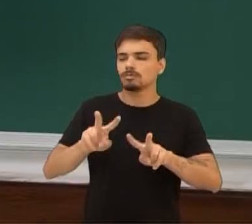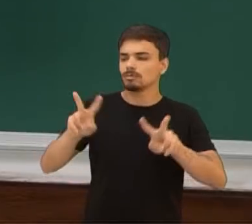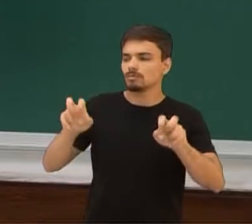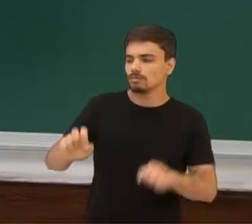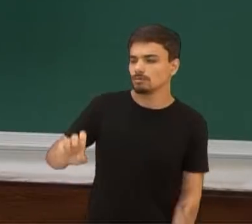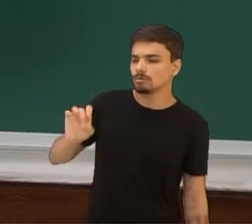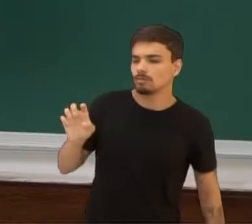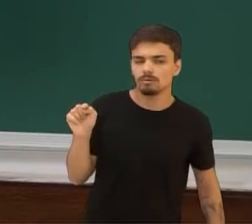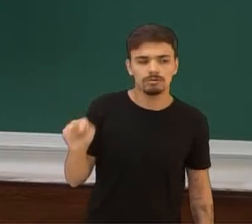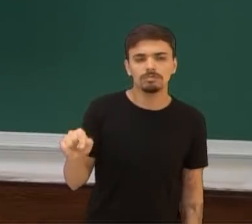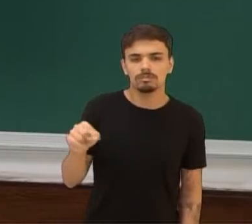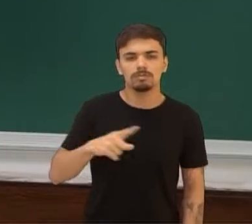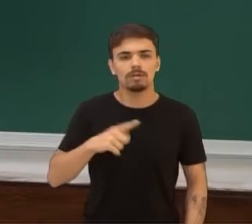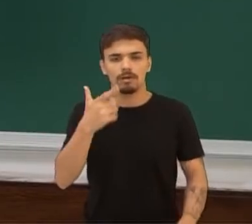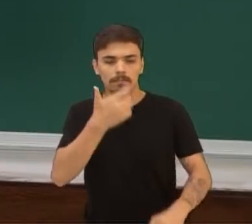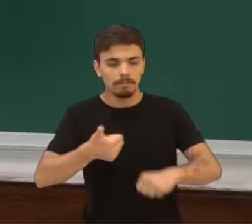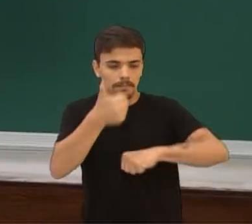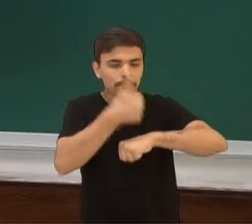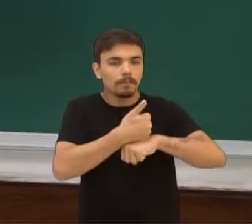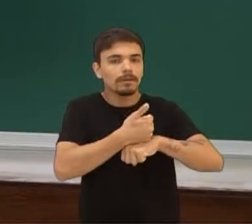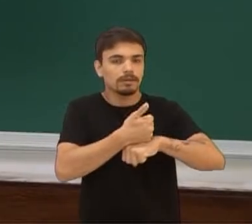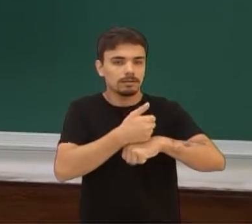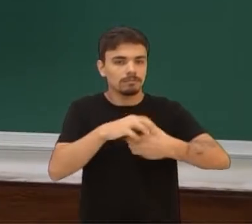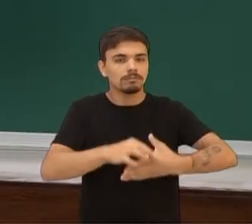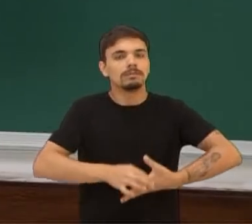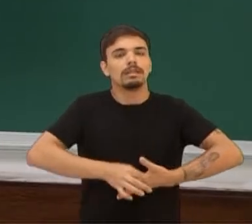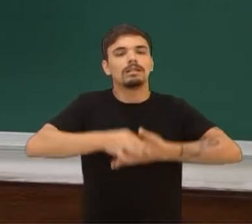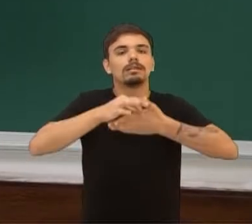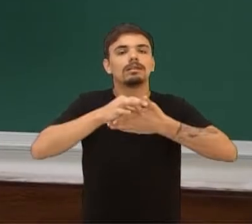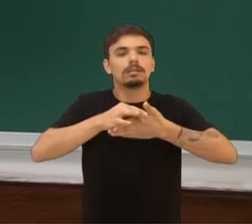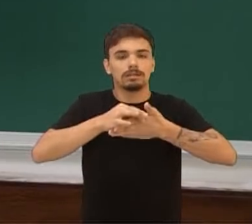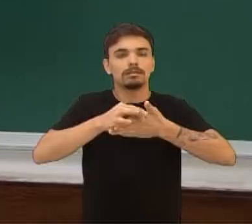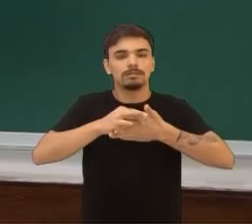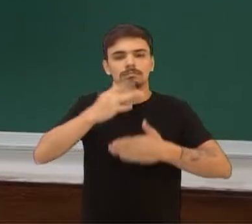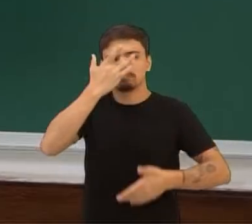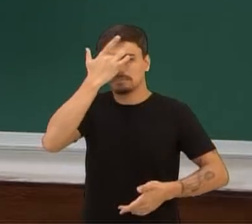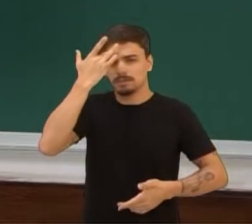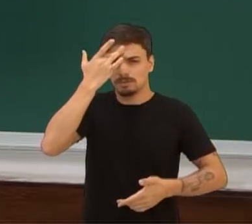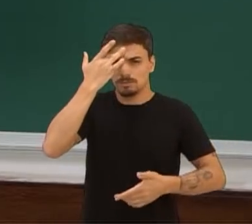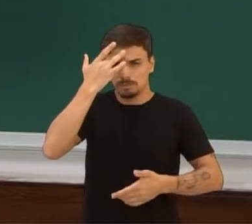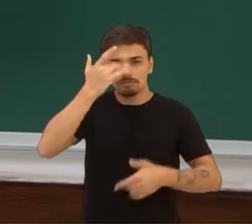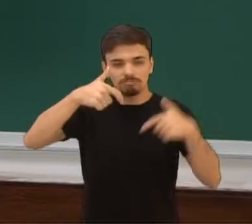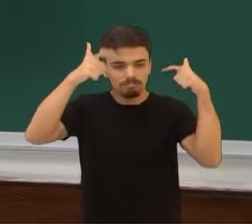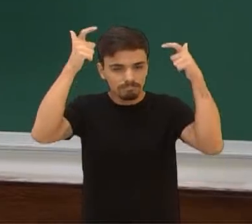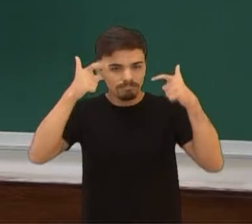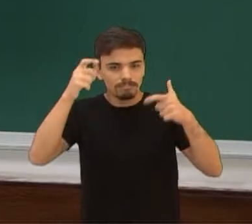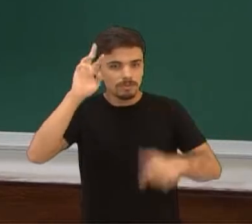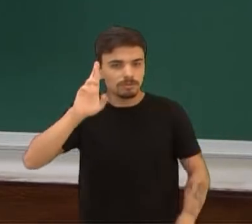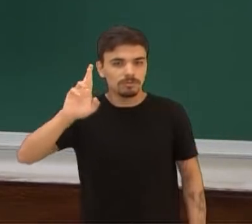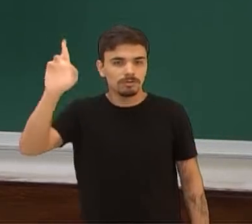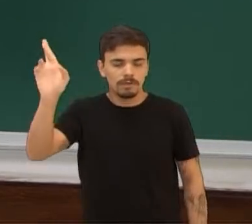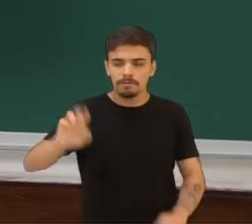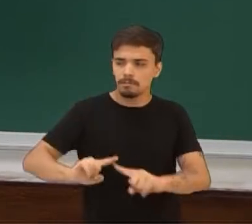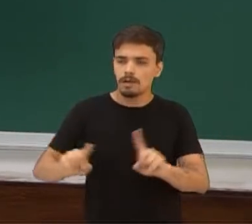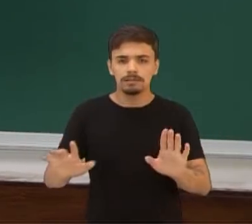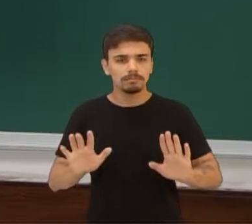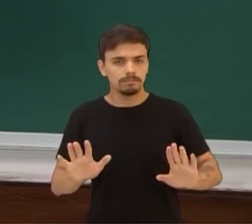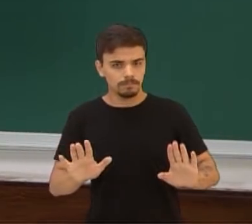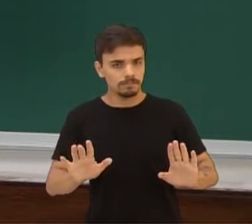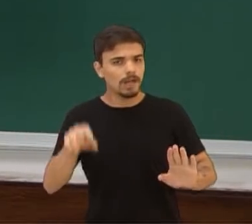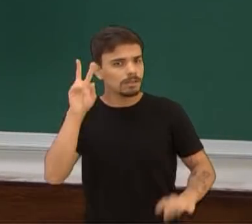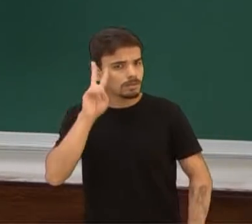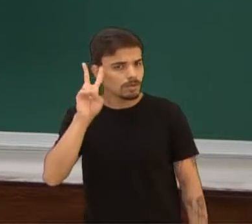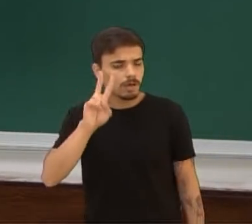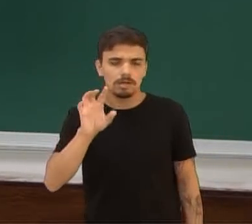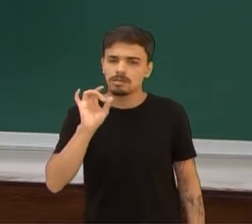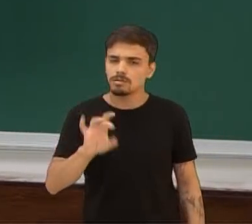apenas aos dominadores, aos líderes, aos poderosos. Mas espera aí, será que a história ela só